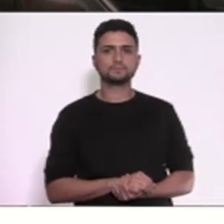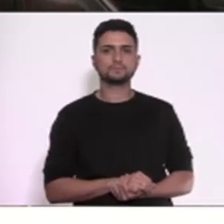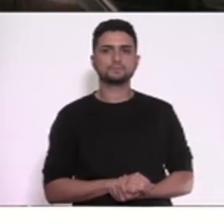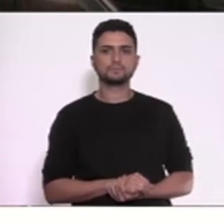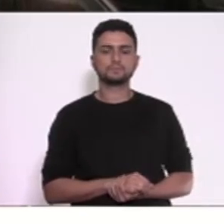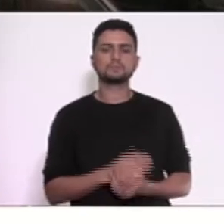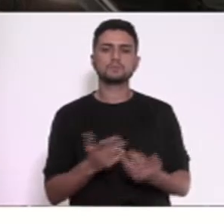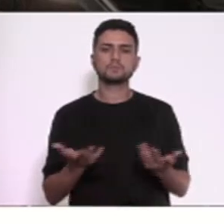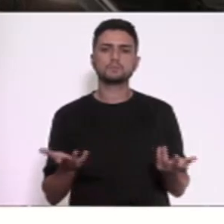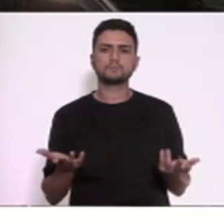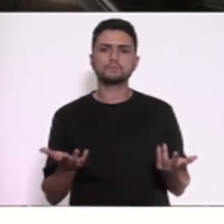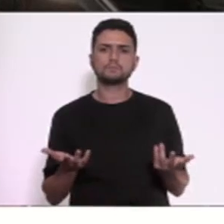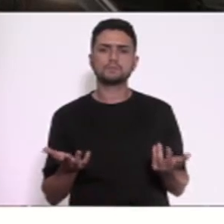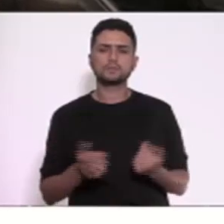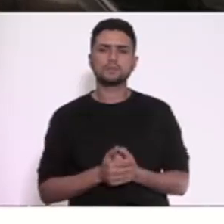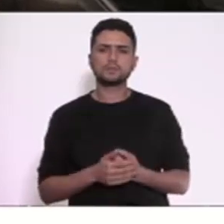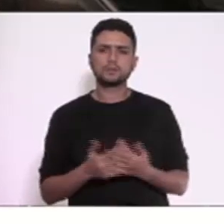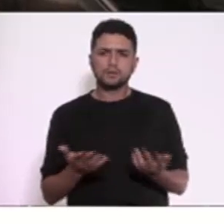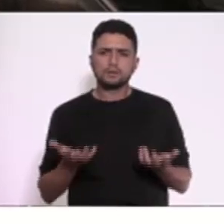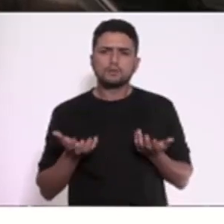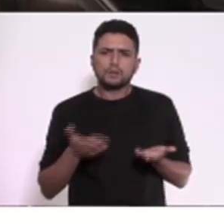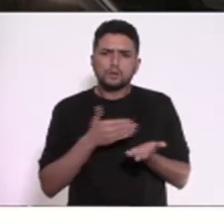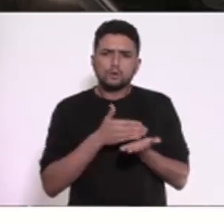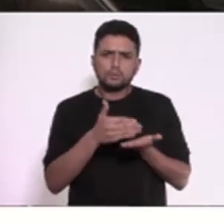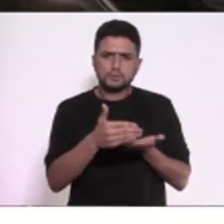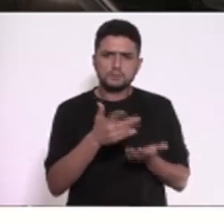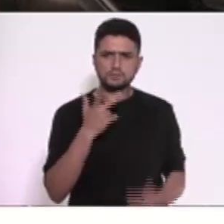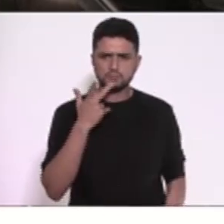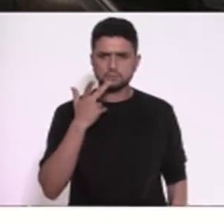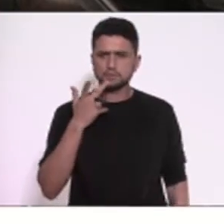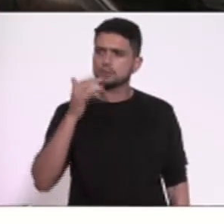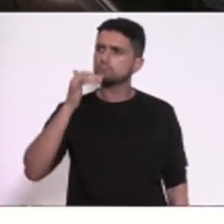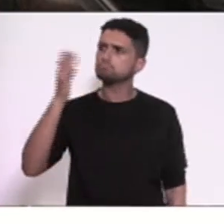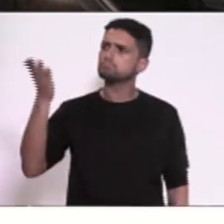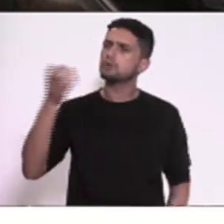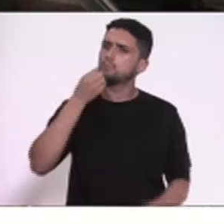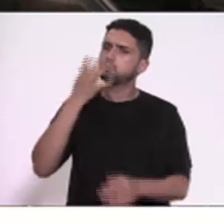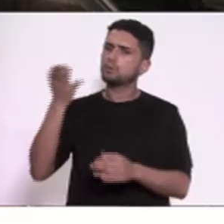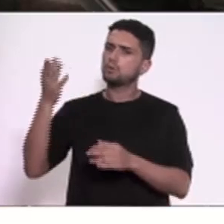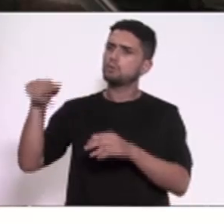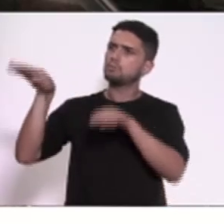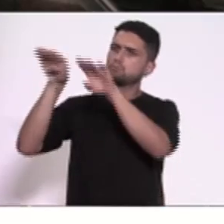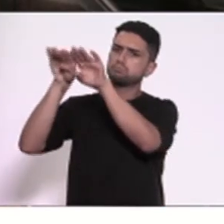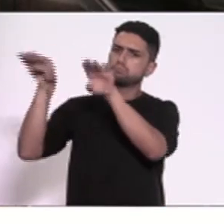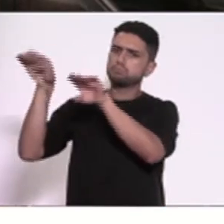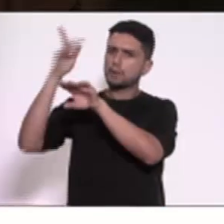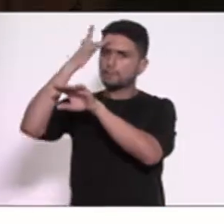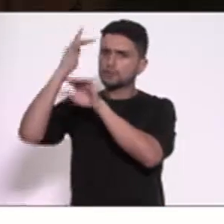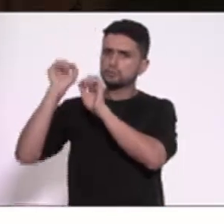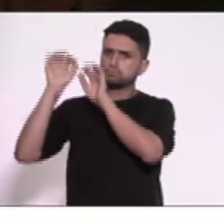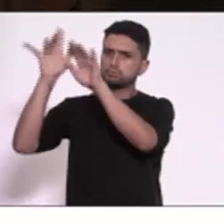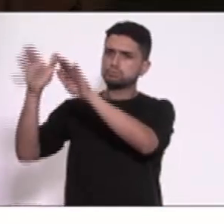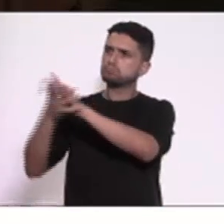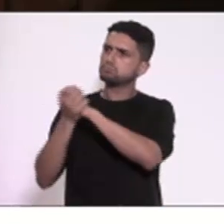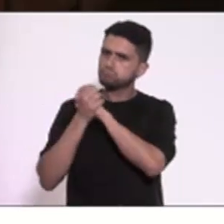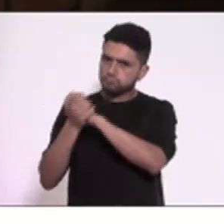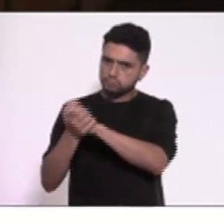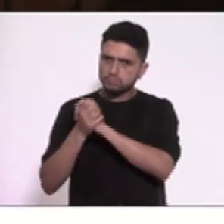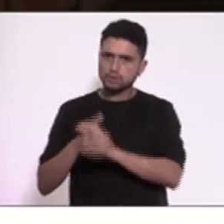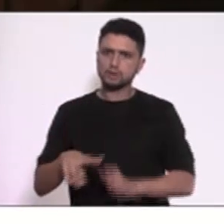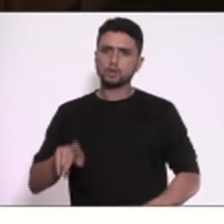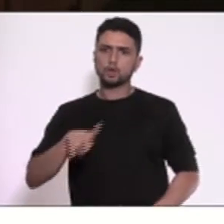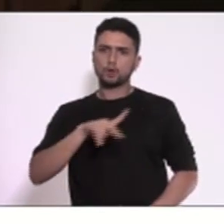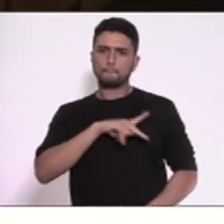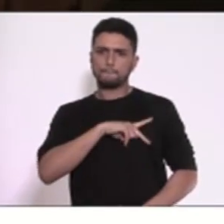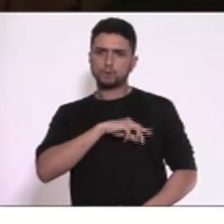Queria começar aqui a minha fala, primeiramente, na verdade, saudando as galerias. A gente tem aqui movimentos da Polícia Militar, do